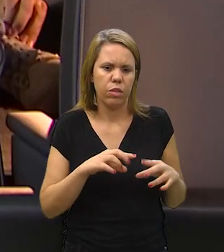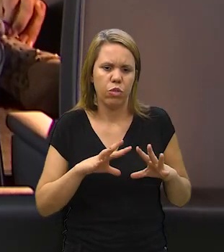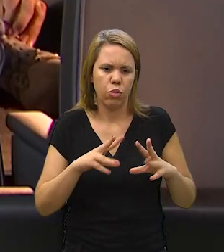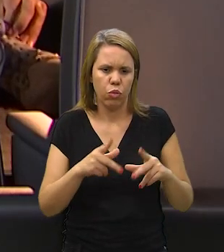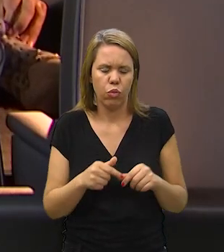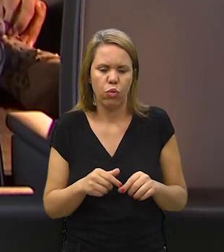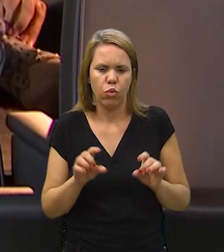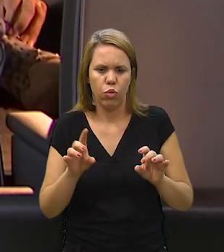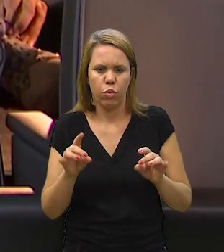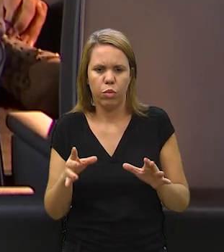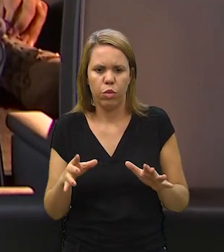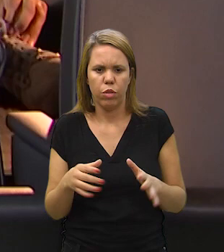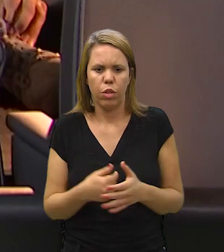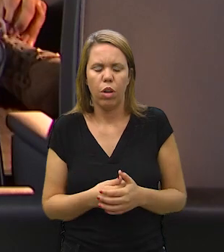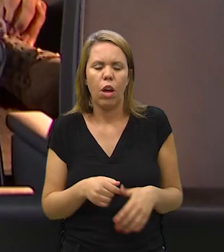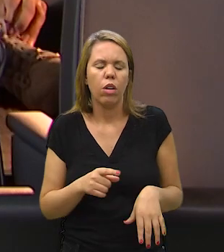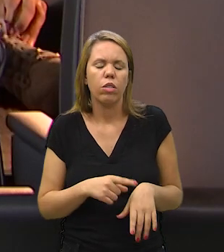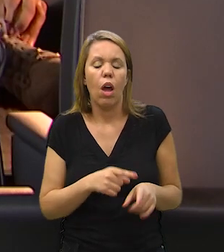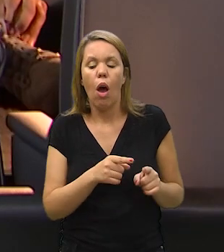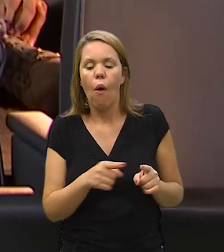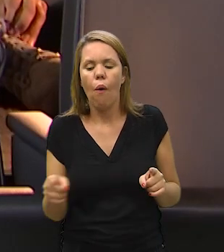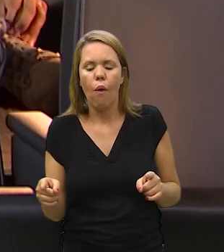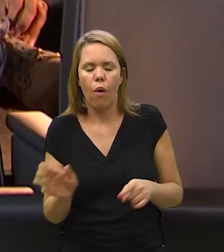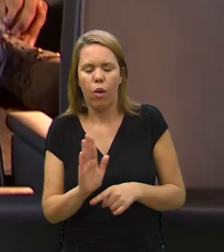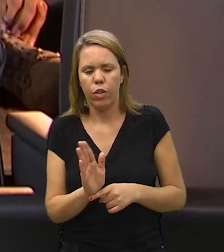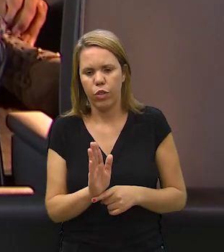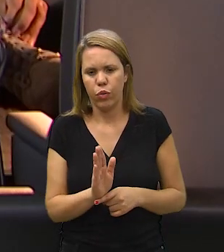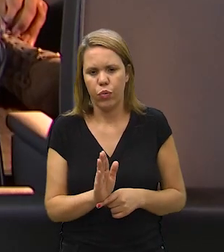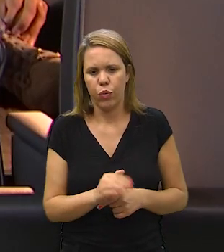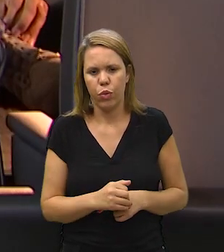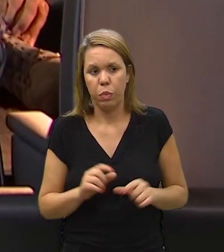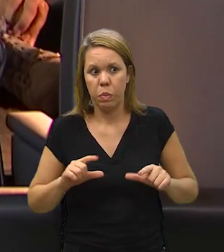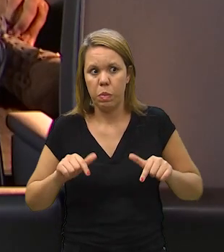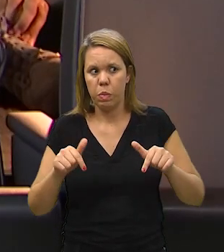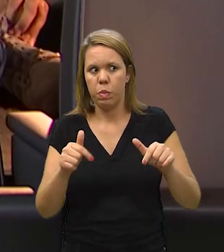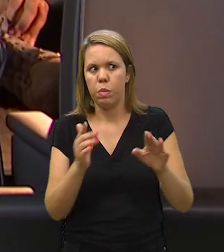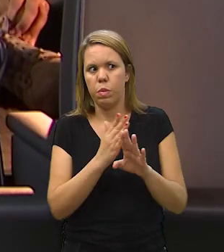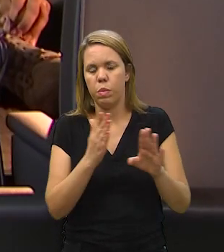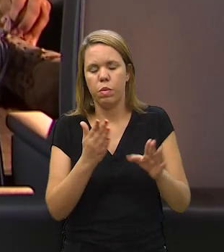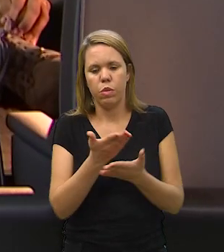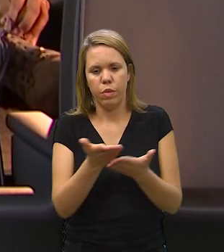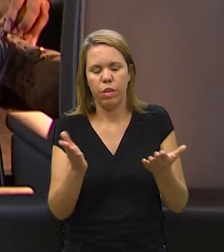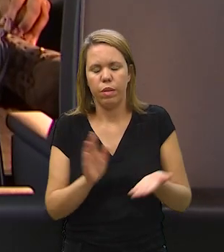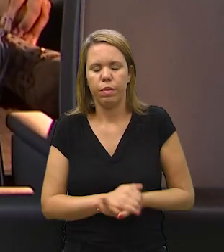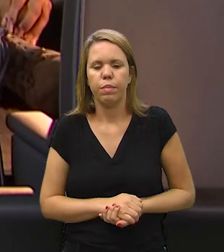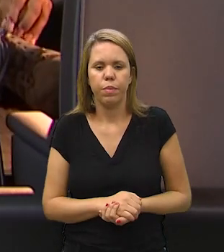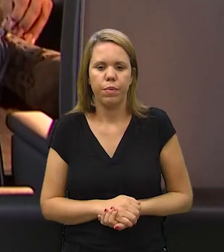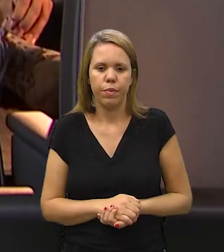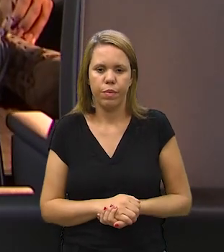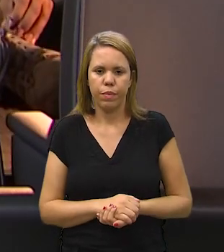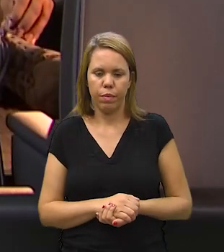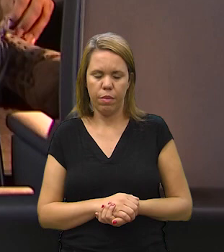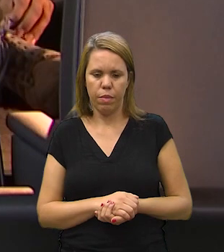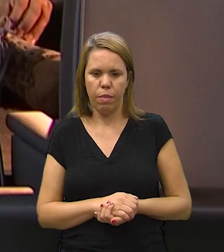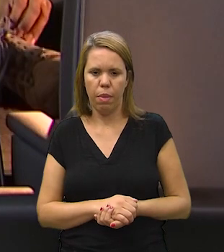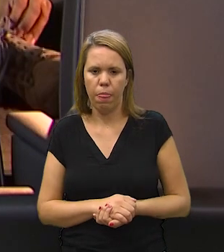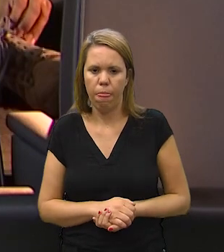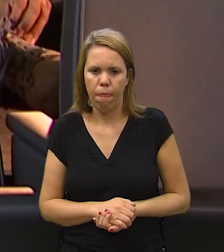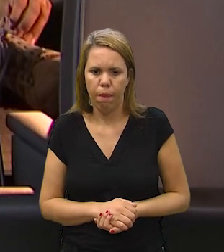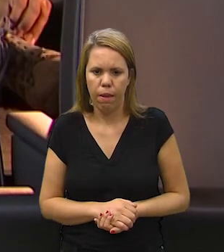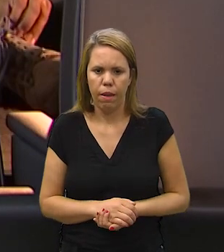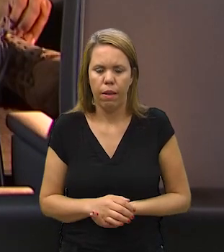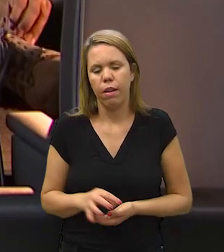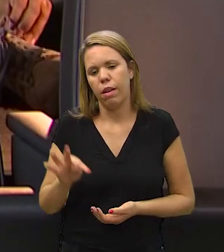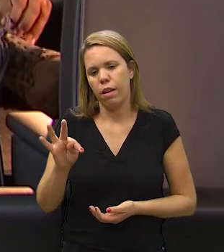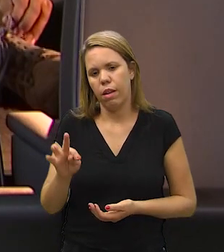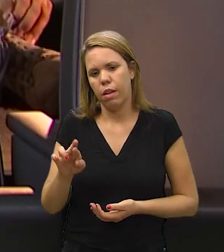todo o toque, né, do documentário, da ação, da cena de vocês. É tanto a trilha